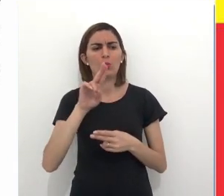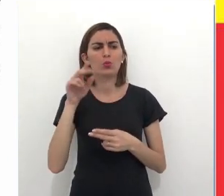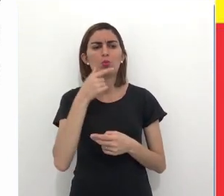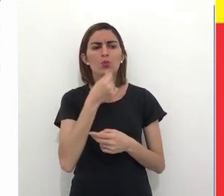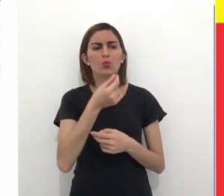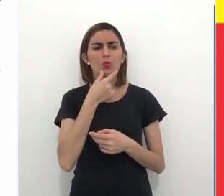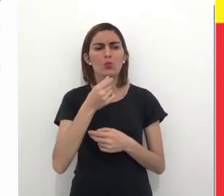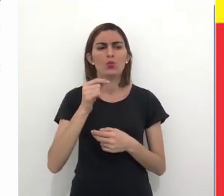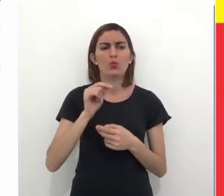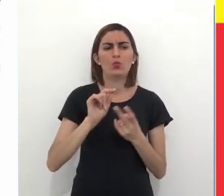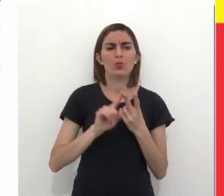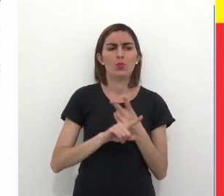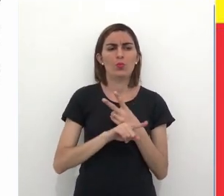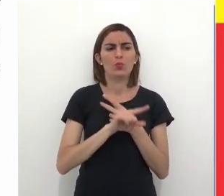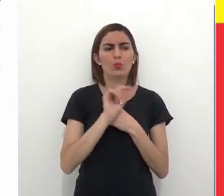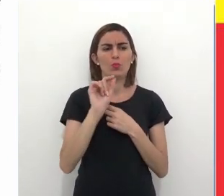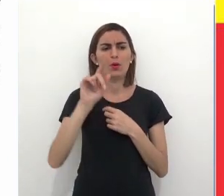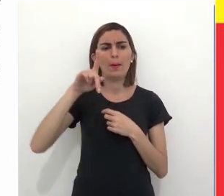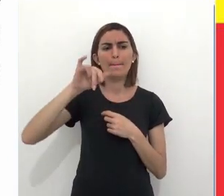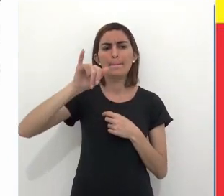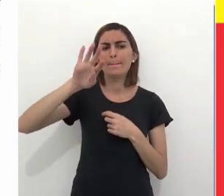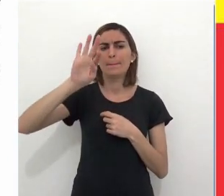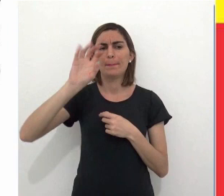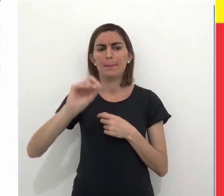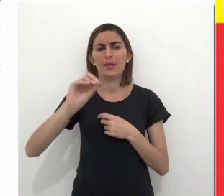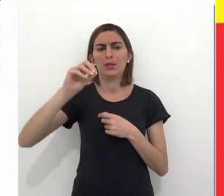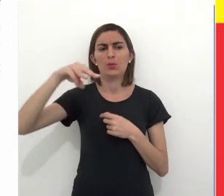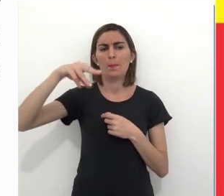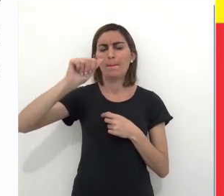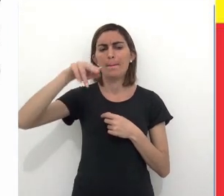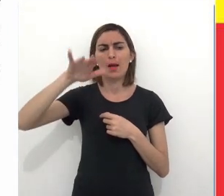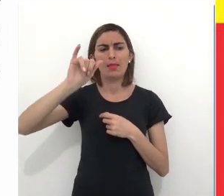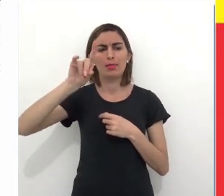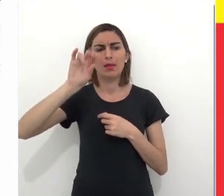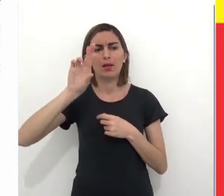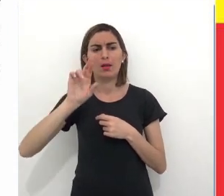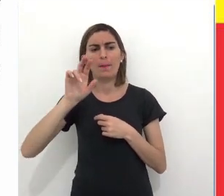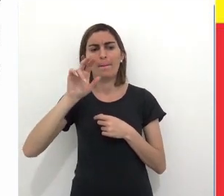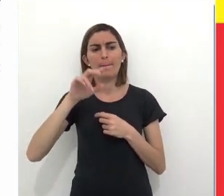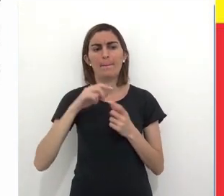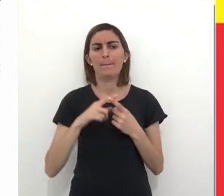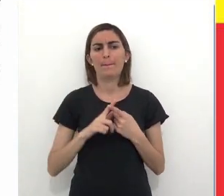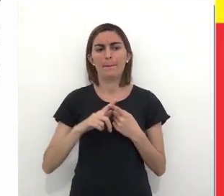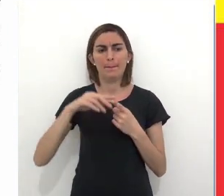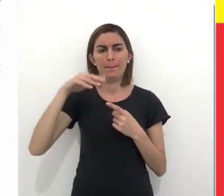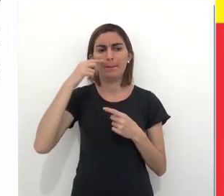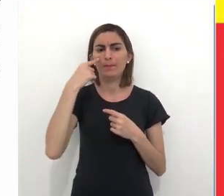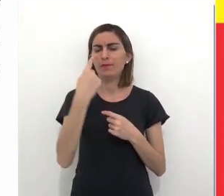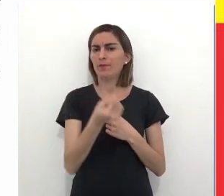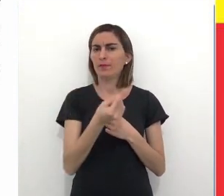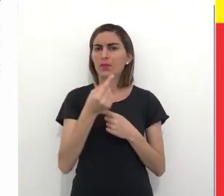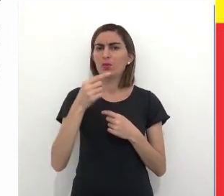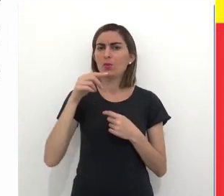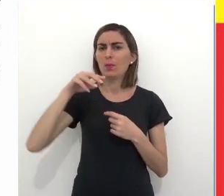nome do cara, Coronel Pinto Madeira, e que eclodiu a 2 de janeiro